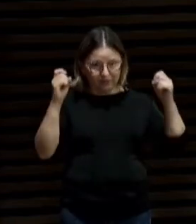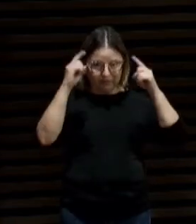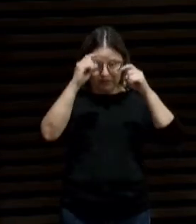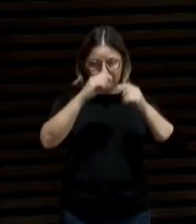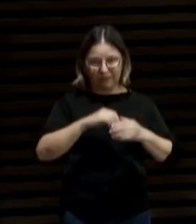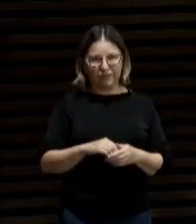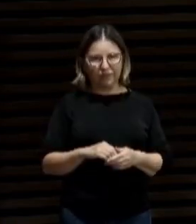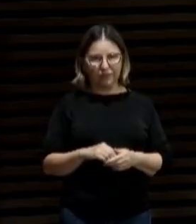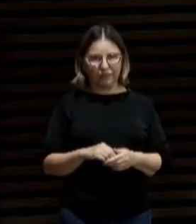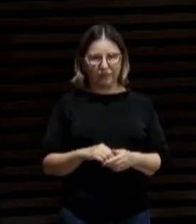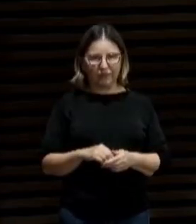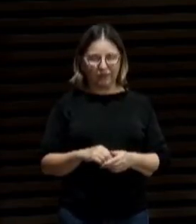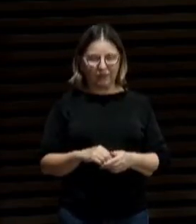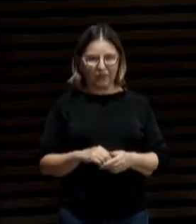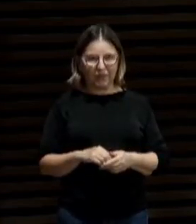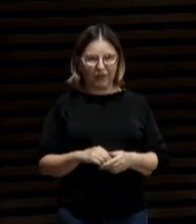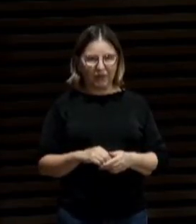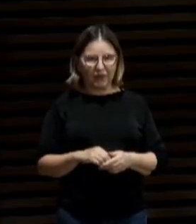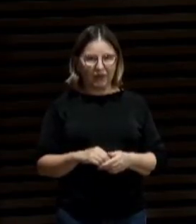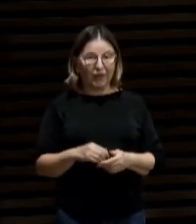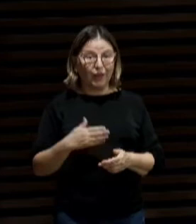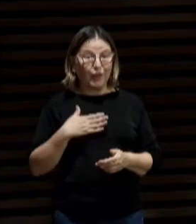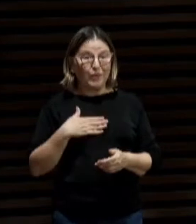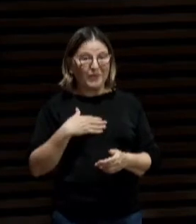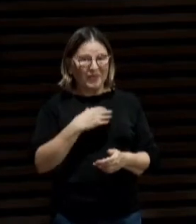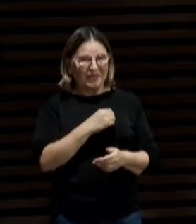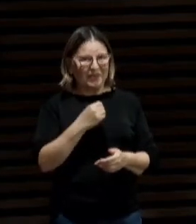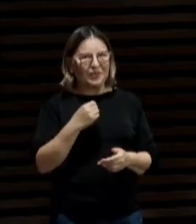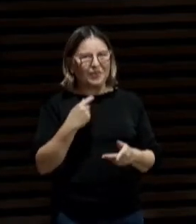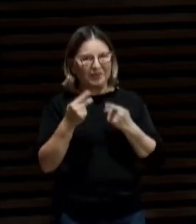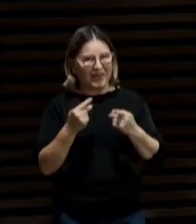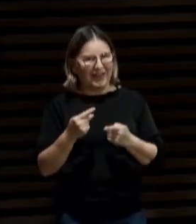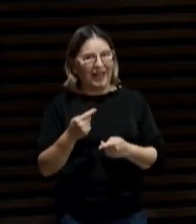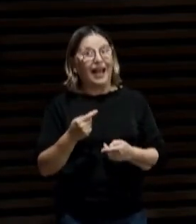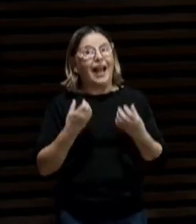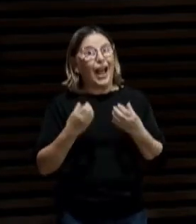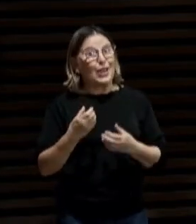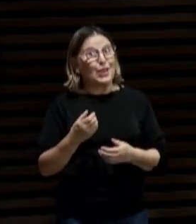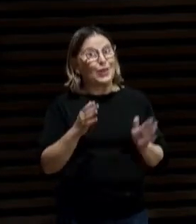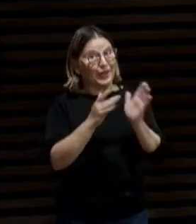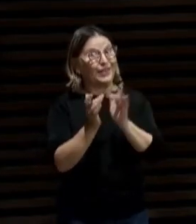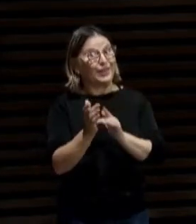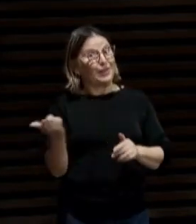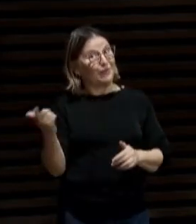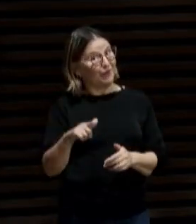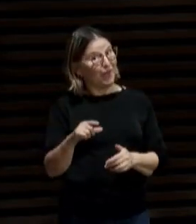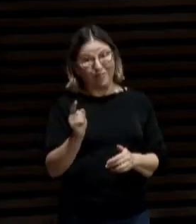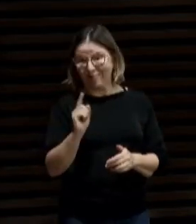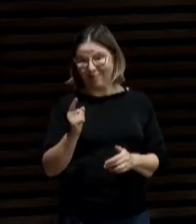Aí eles dizem assim, papai, eu quero que Jesus volte. Eu não quero morrer, não. É isso que Paulo está dizendo.